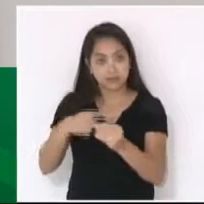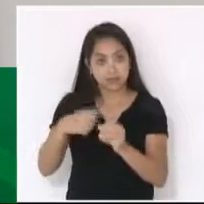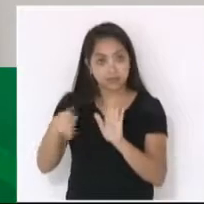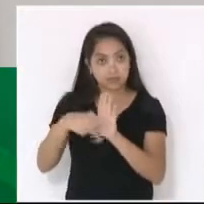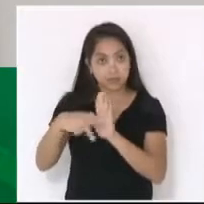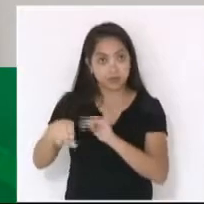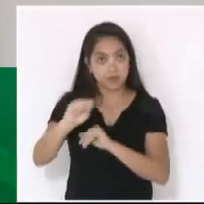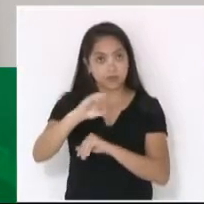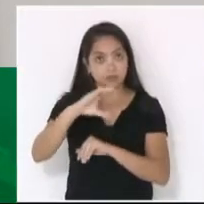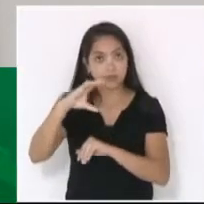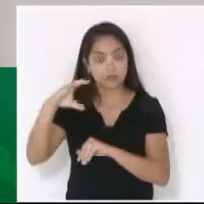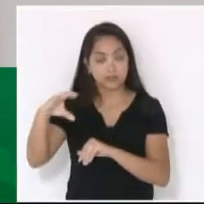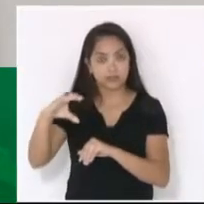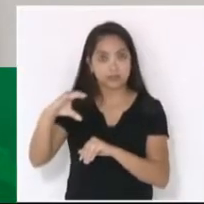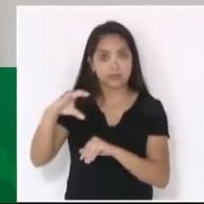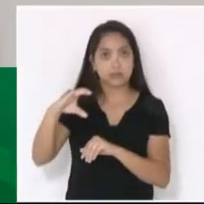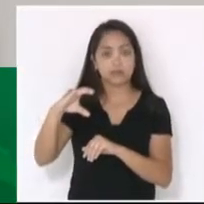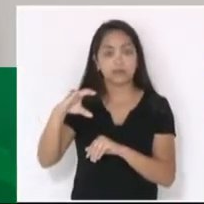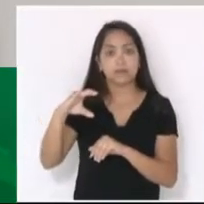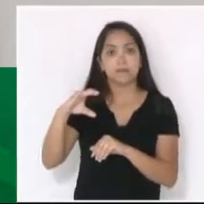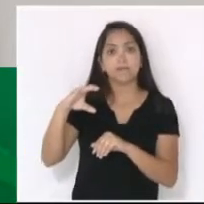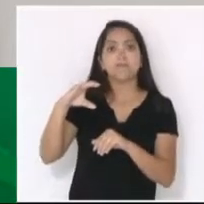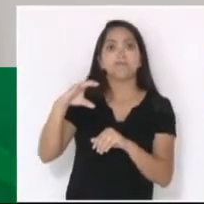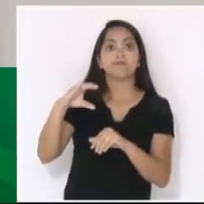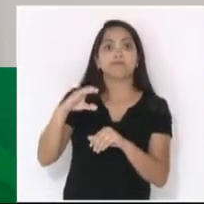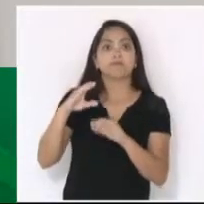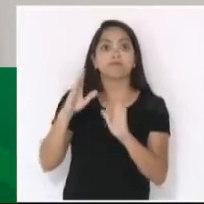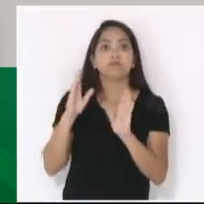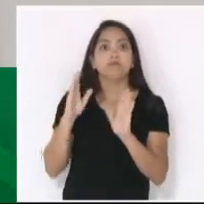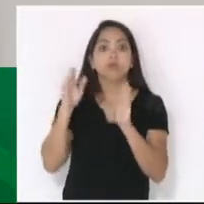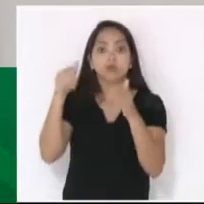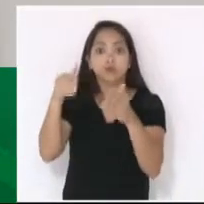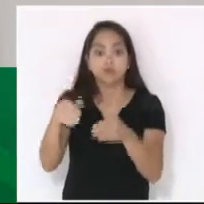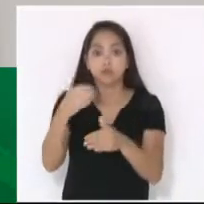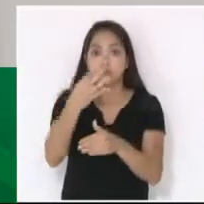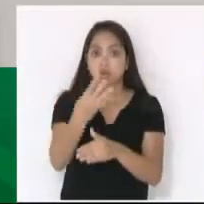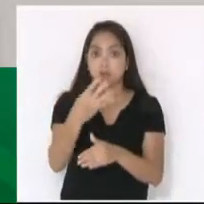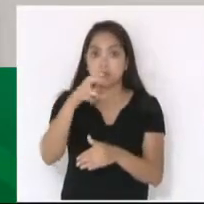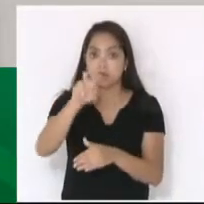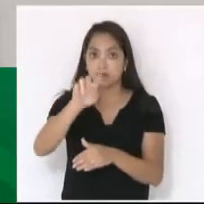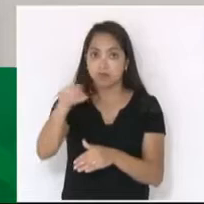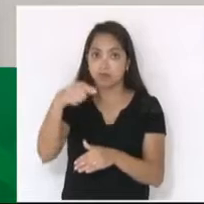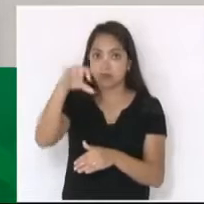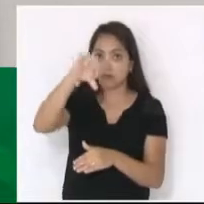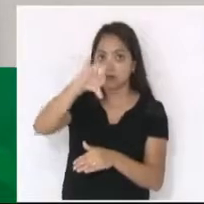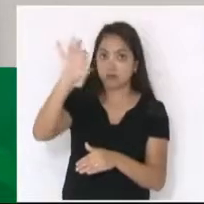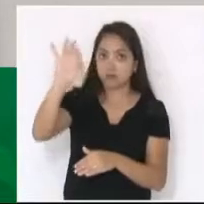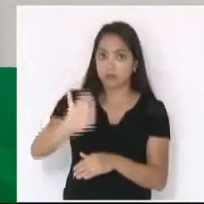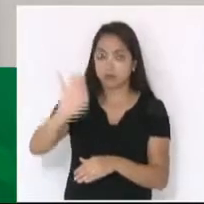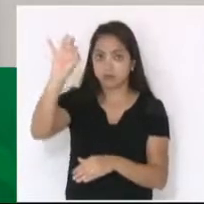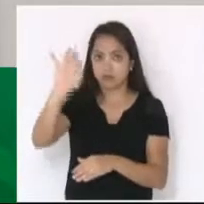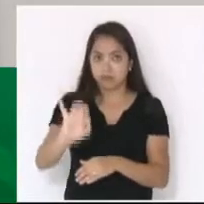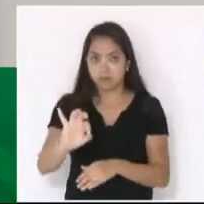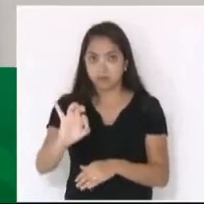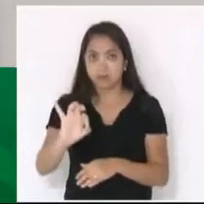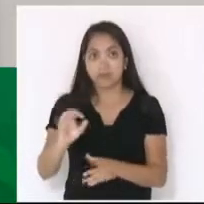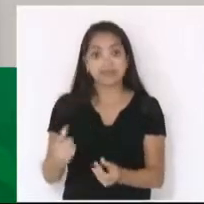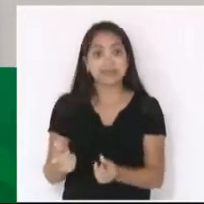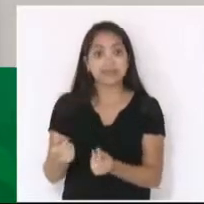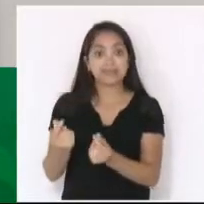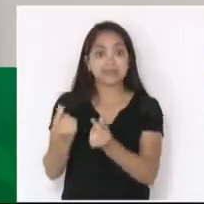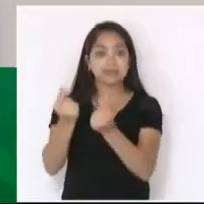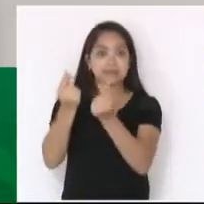Estado de Santa Catarina concentravam 45,9 por cento da riqueza